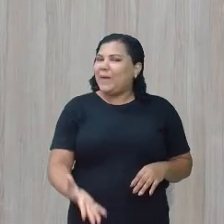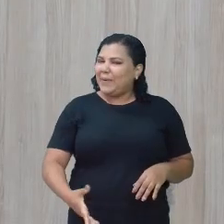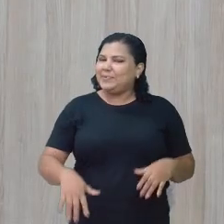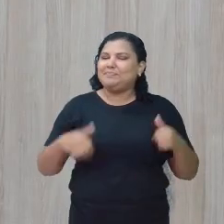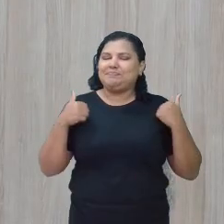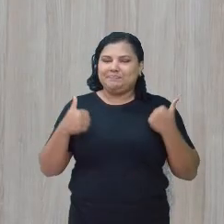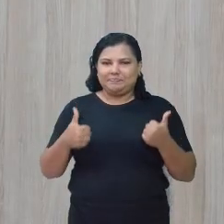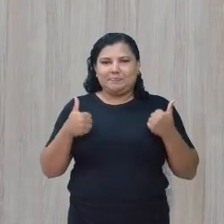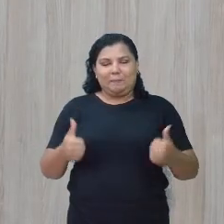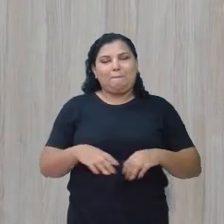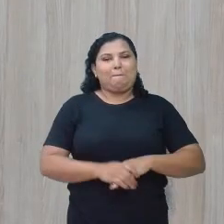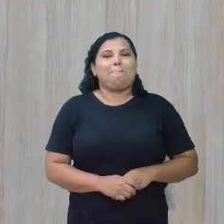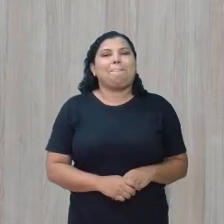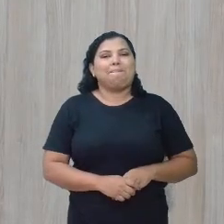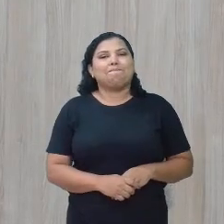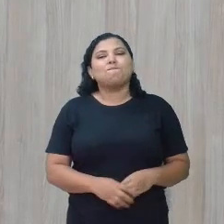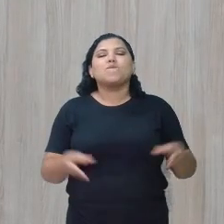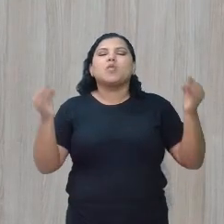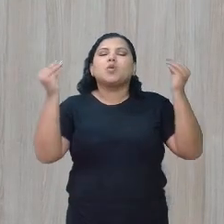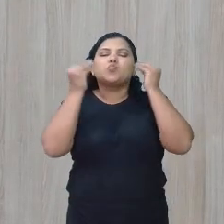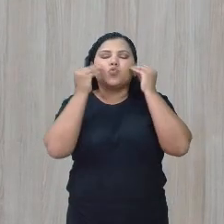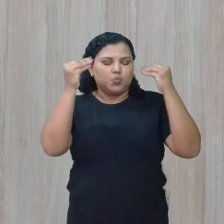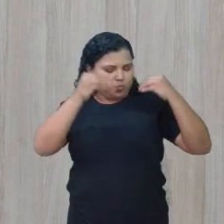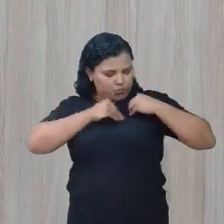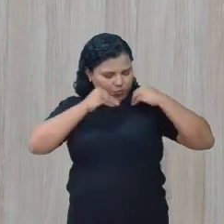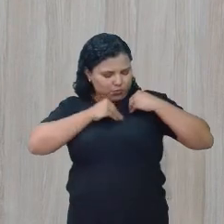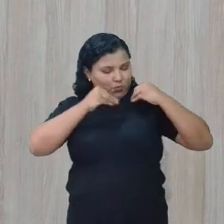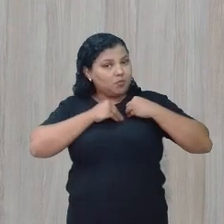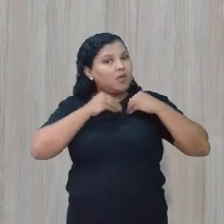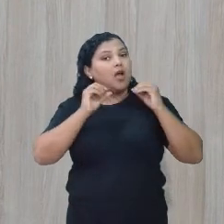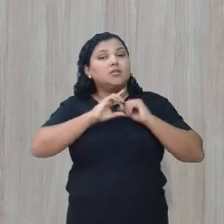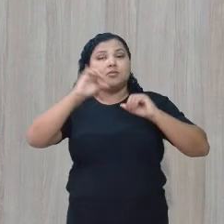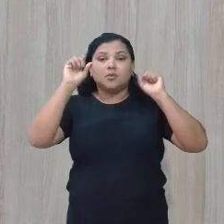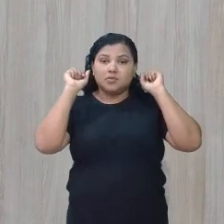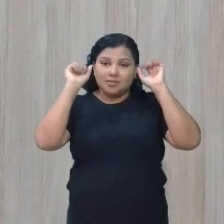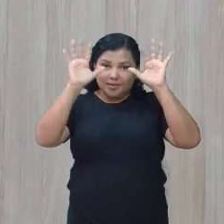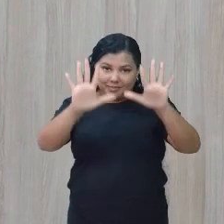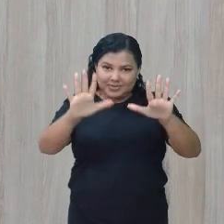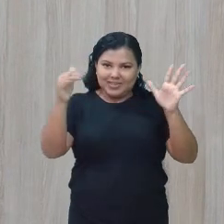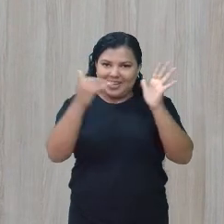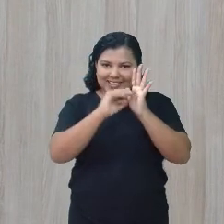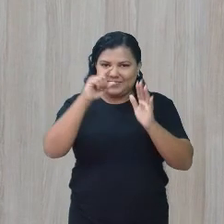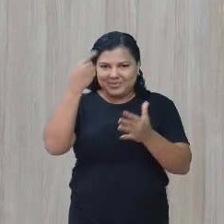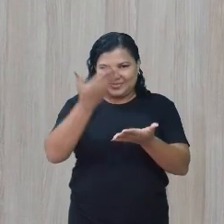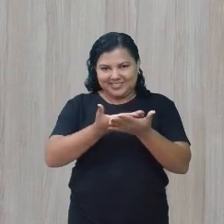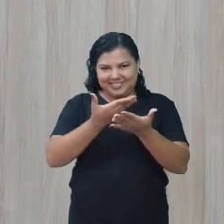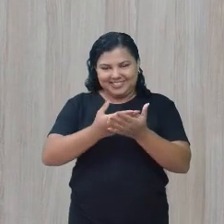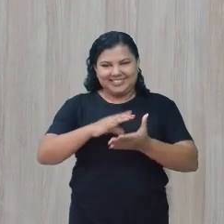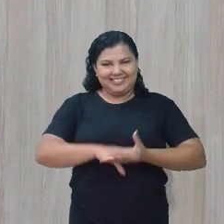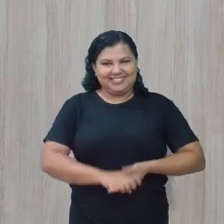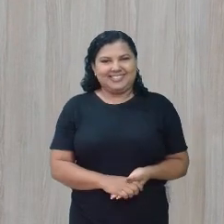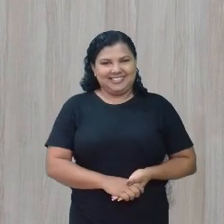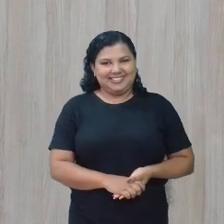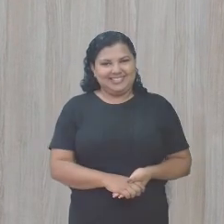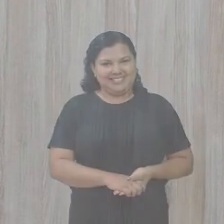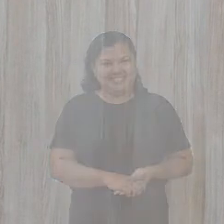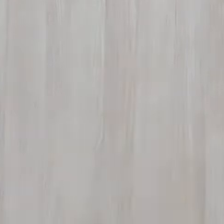de bola. Pessoal, um cheiro no seu coração, fique com Deus e até a nossa próxima aula, tá bom?